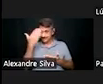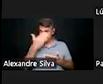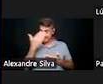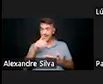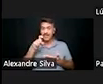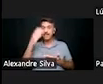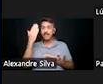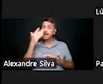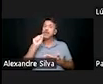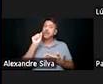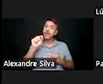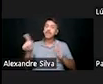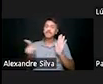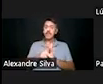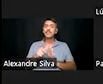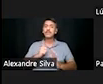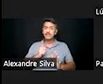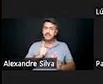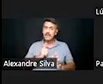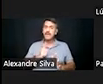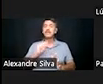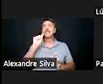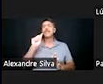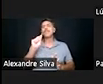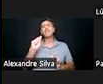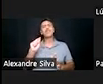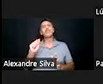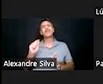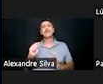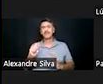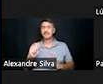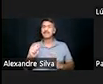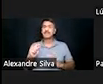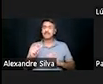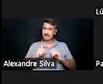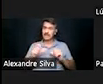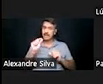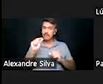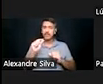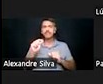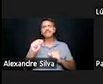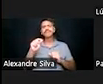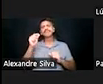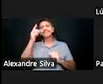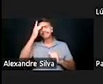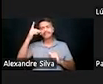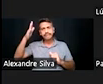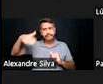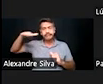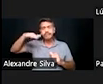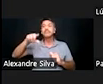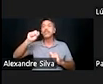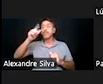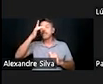o sequestro dessa possibilidade de desagregação biológica e de incorporação dos